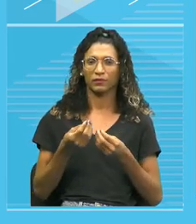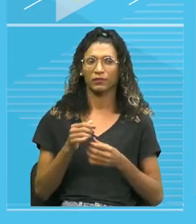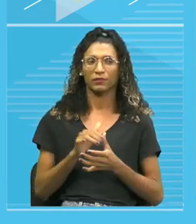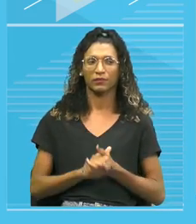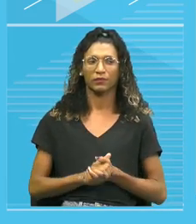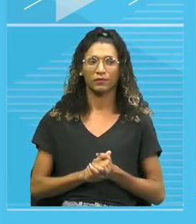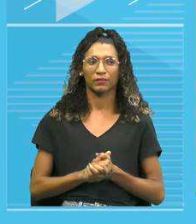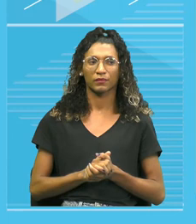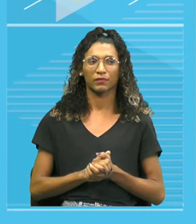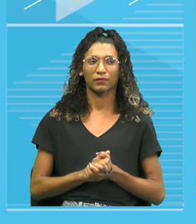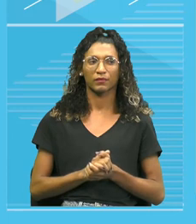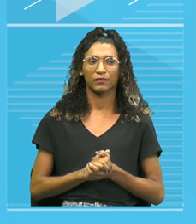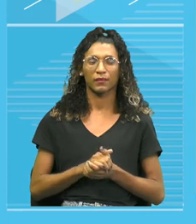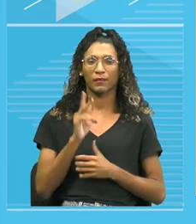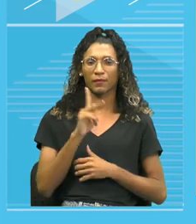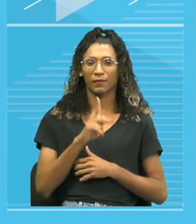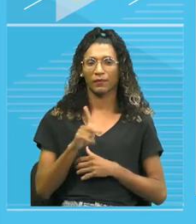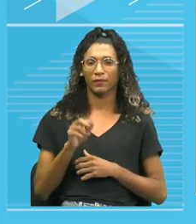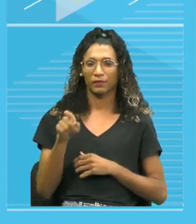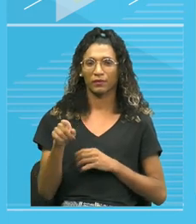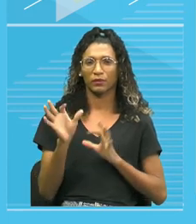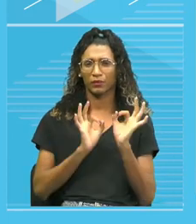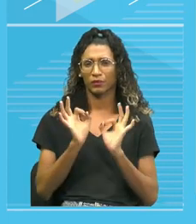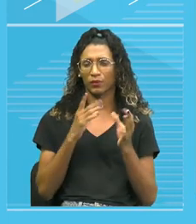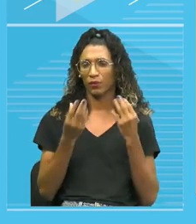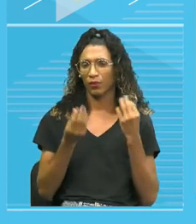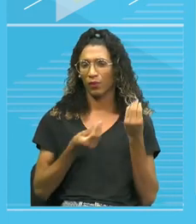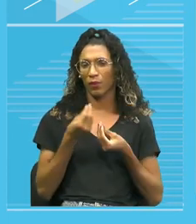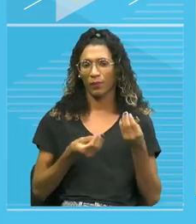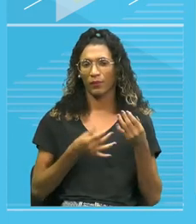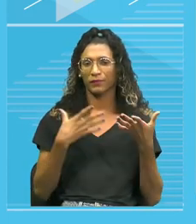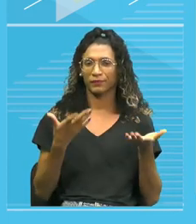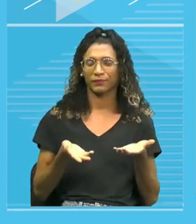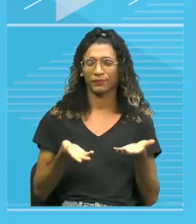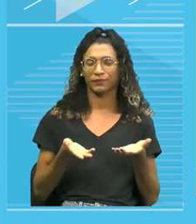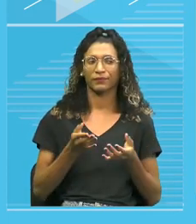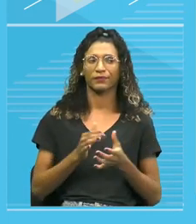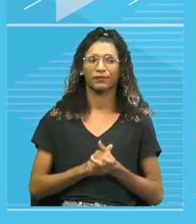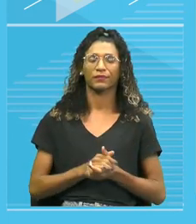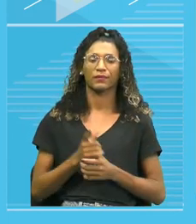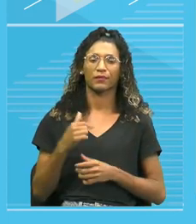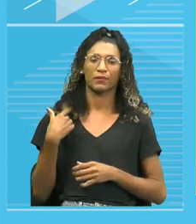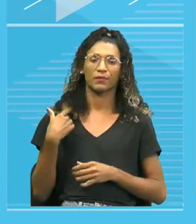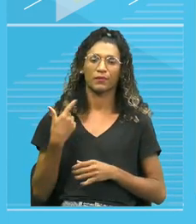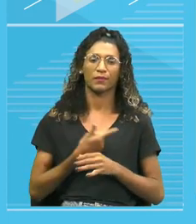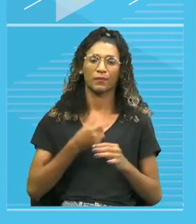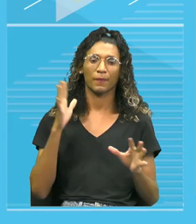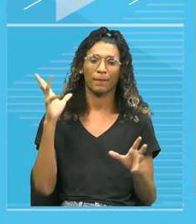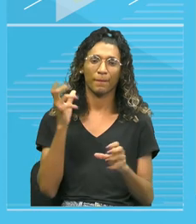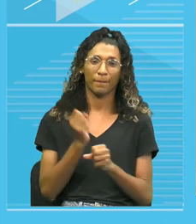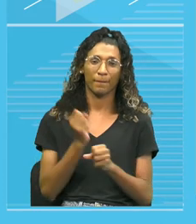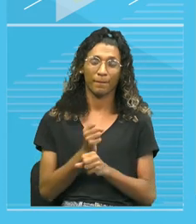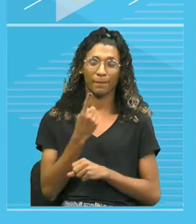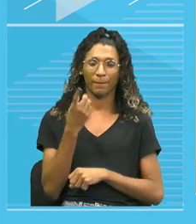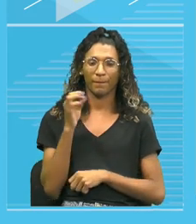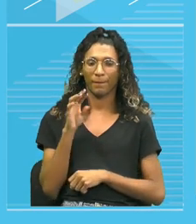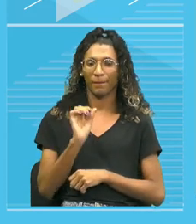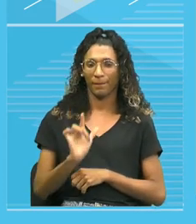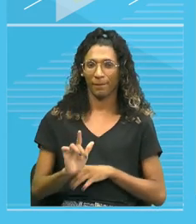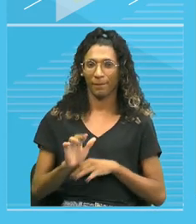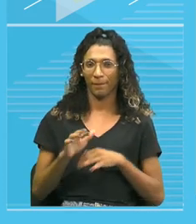professor que foi que você fez aí pelo amor de Deus bom o nosso cálculo É para um mol